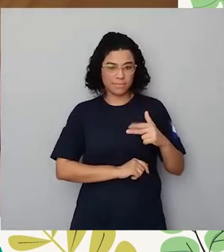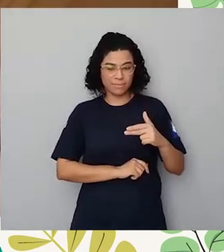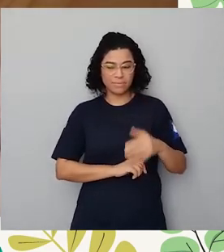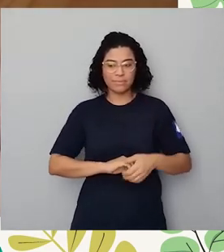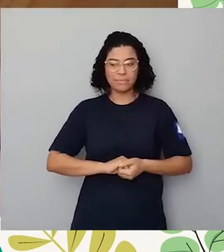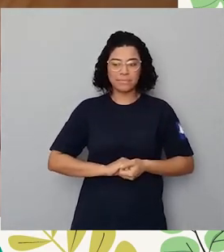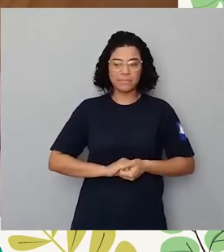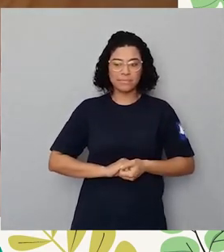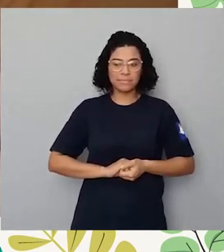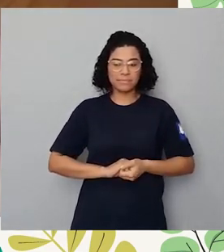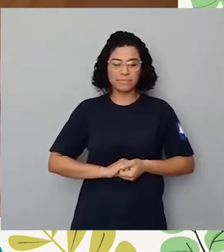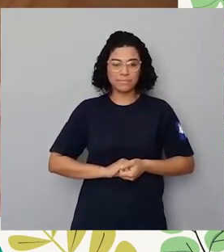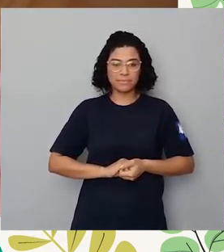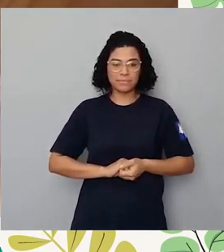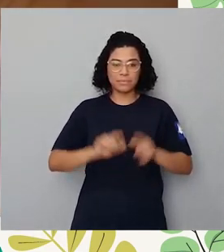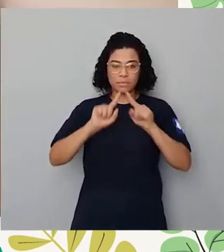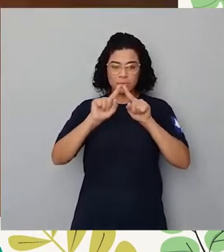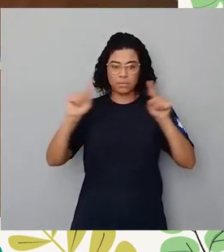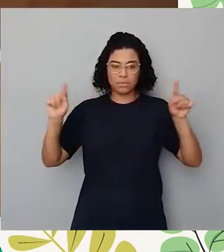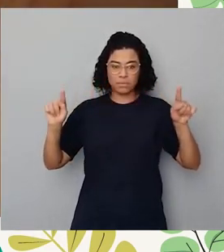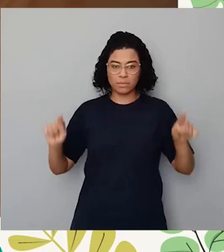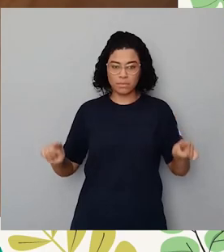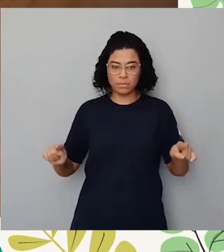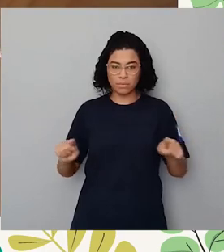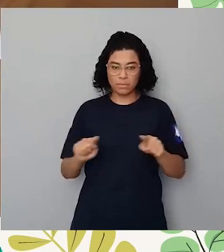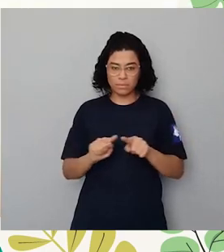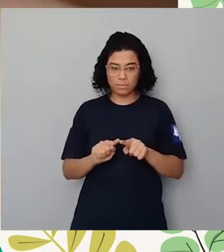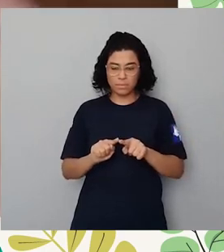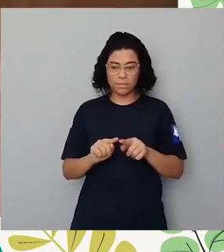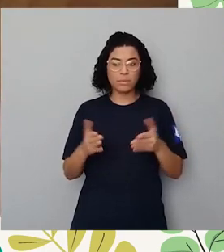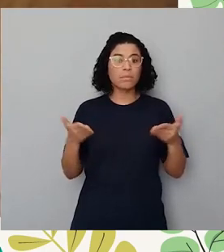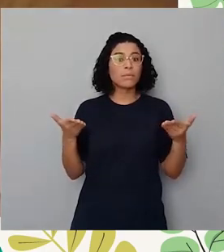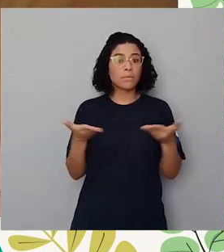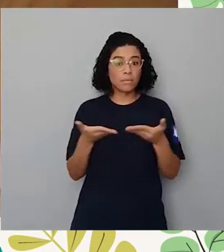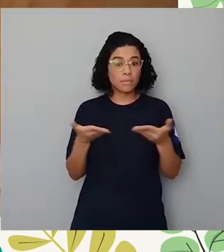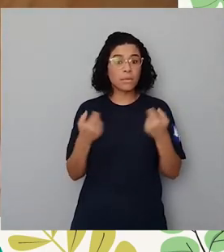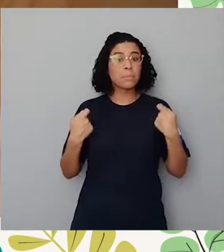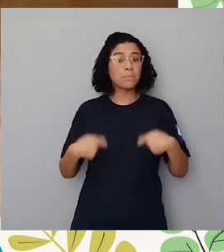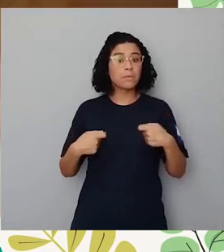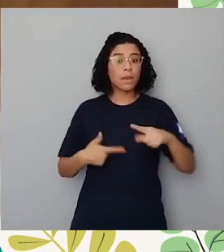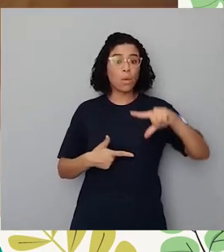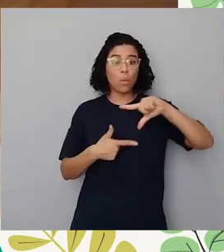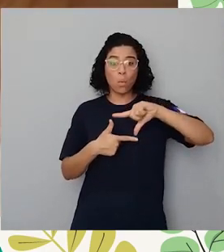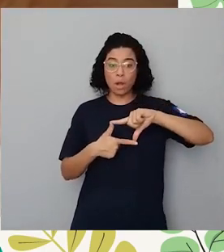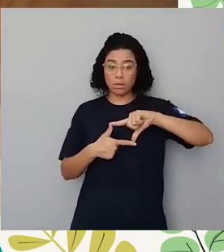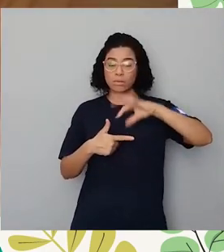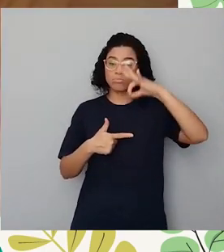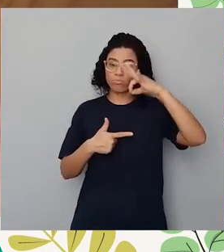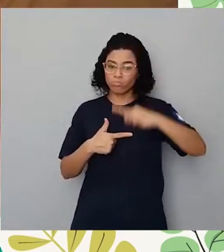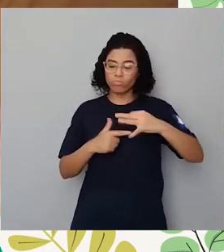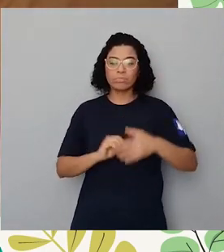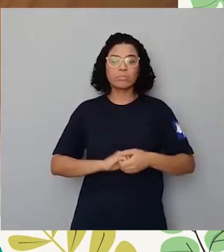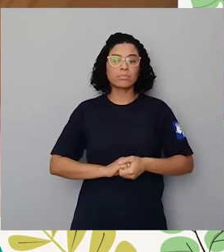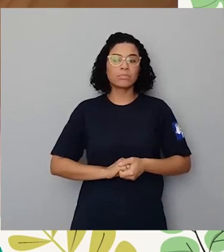tesoura. Essa folha sulfite, ela é retângulo, tá vendo? Ela é retangular. A gente vai ter que fazer com que ela vire um quadrado. Então,